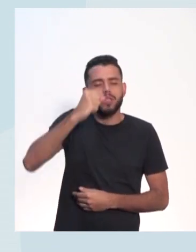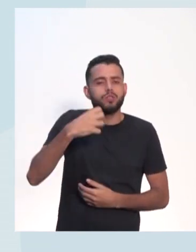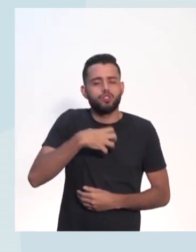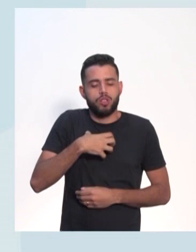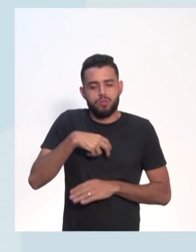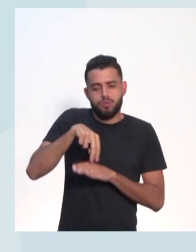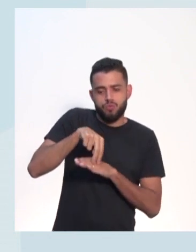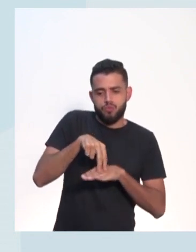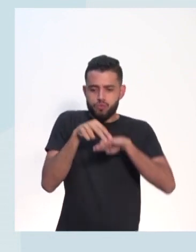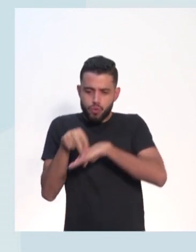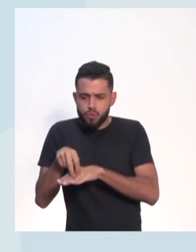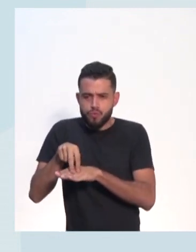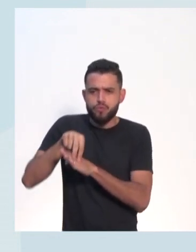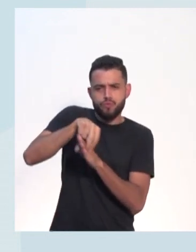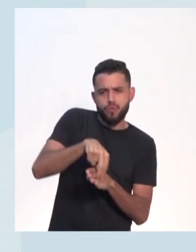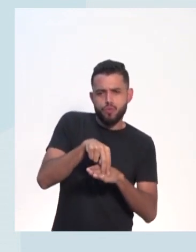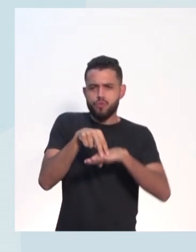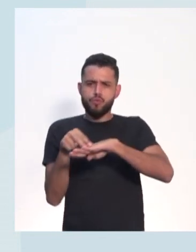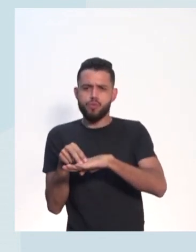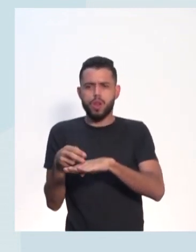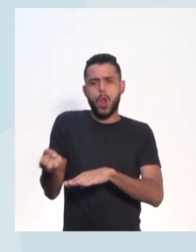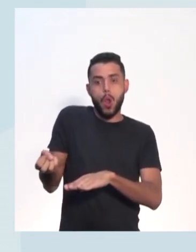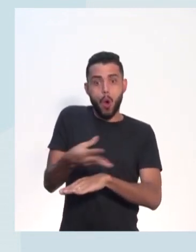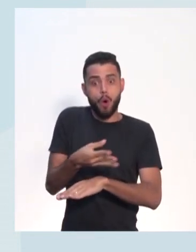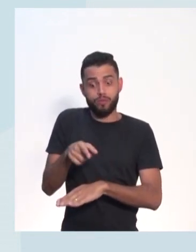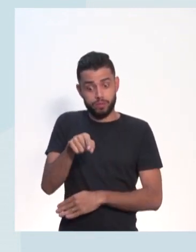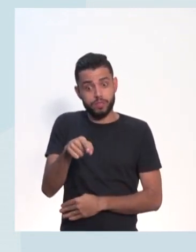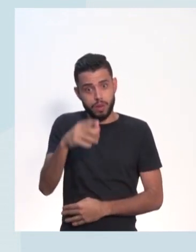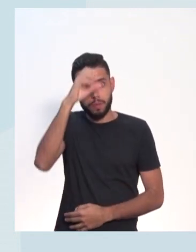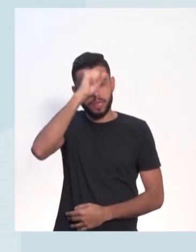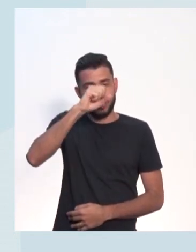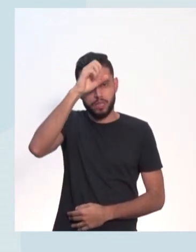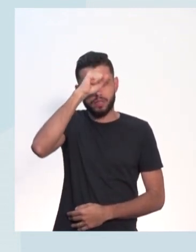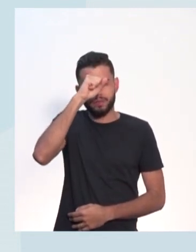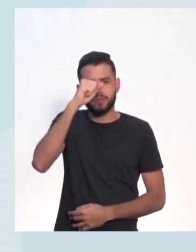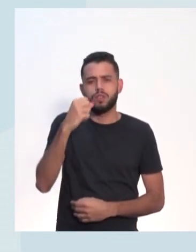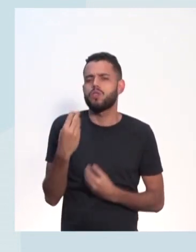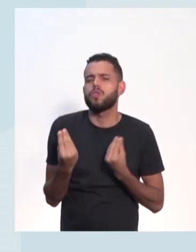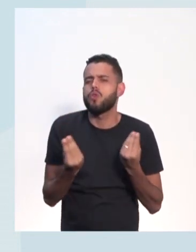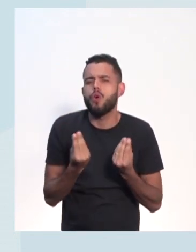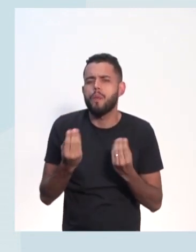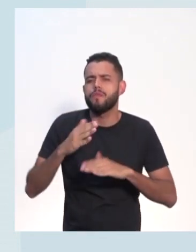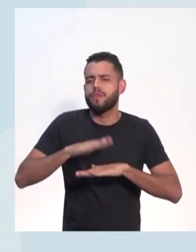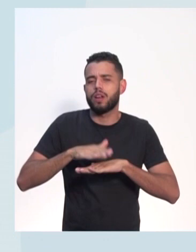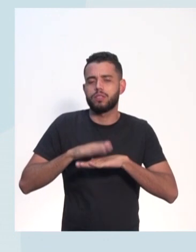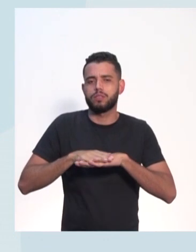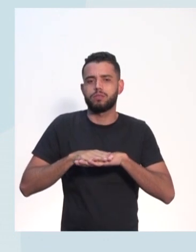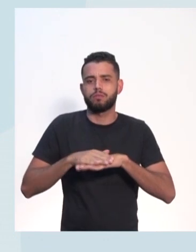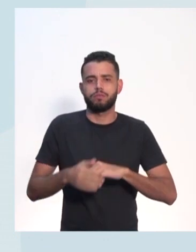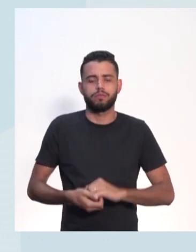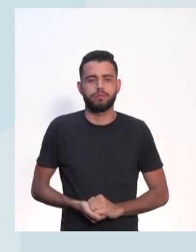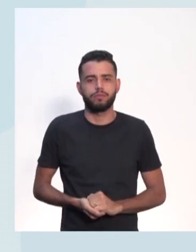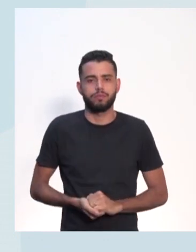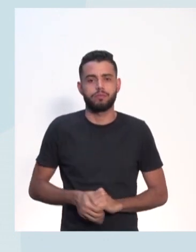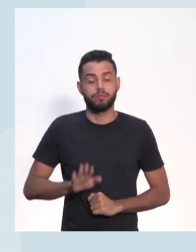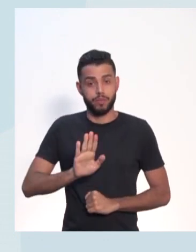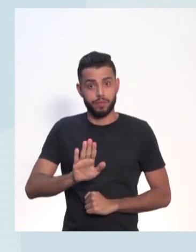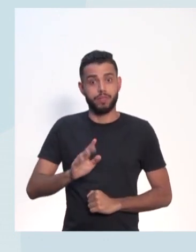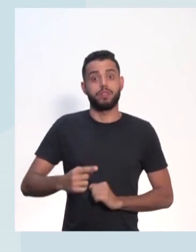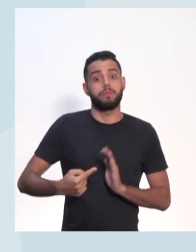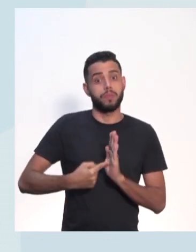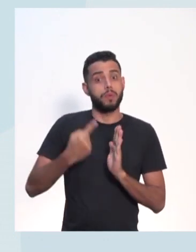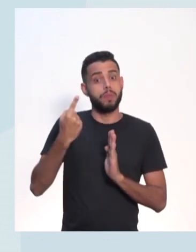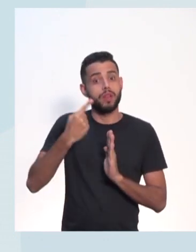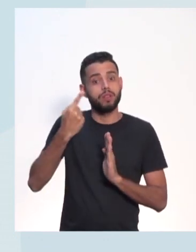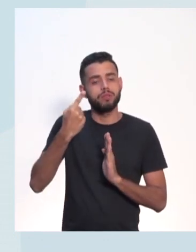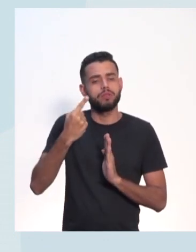é uma habilidade nova que esse menino quer desenvolver. Para fazer isso, o que ele vai ter que fazer? Primeiro, ele vai